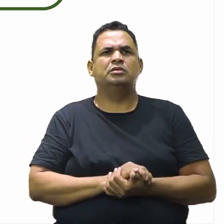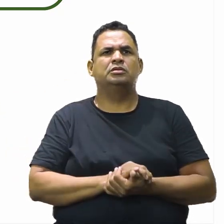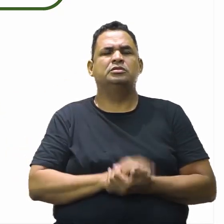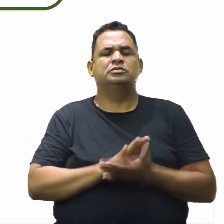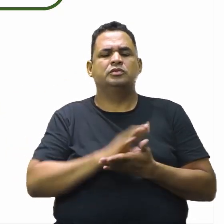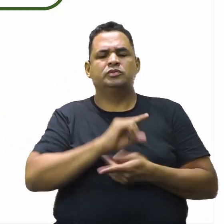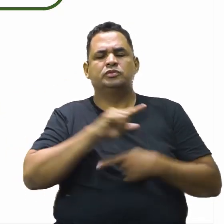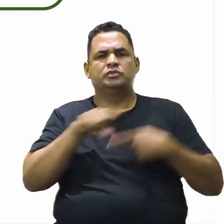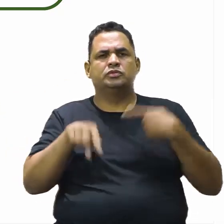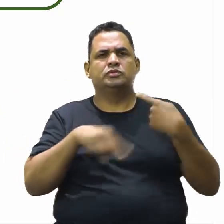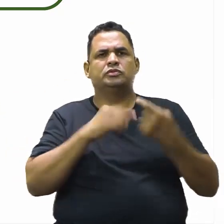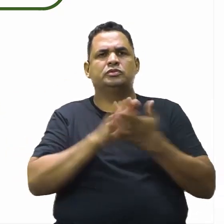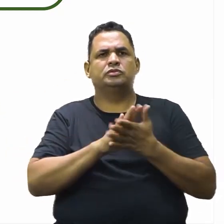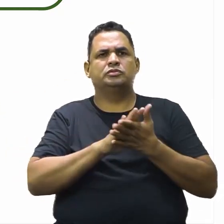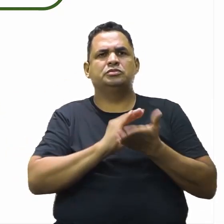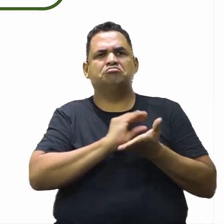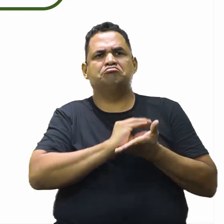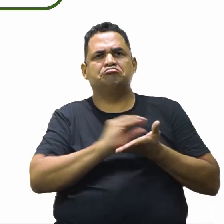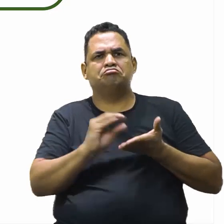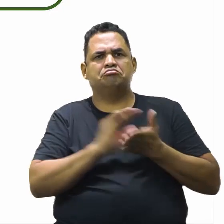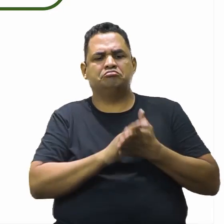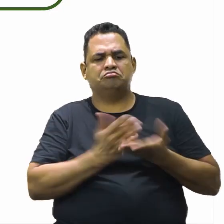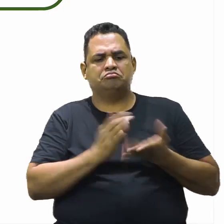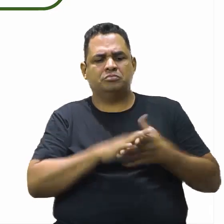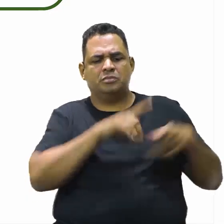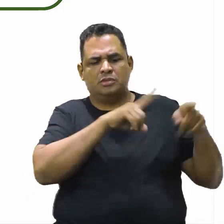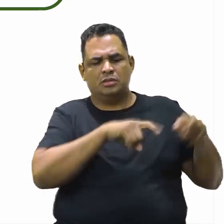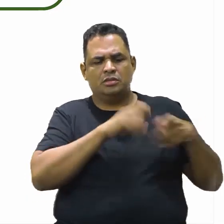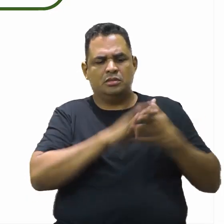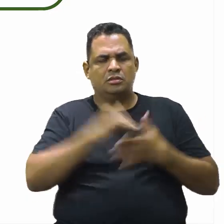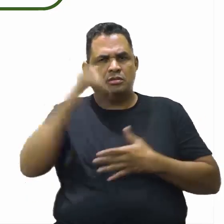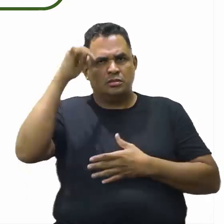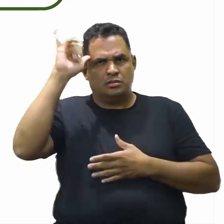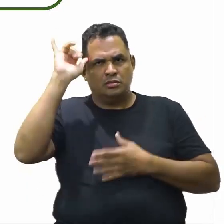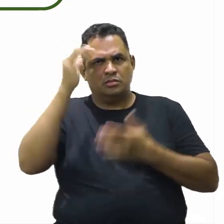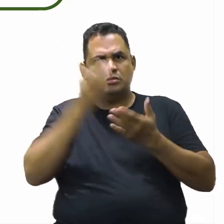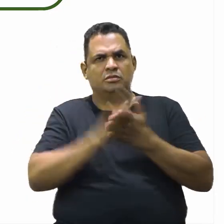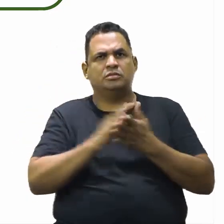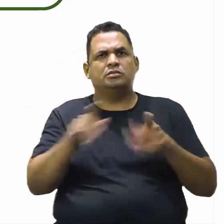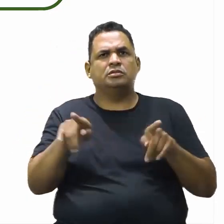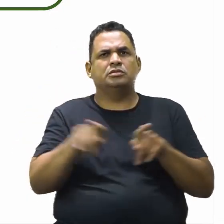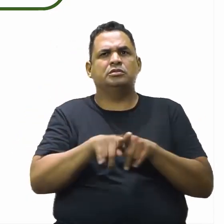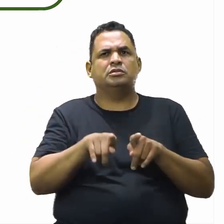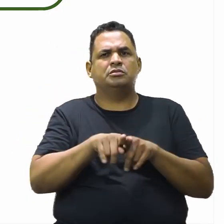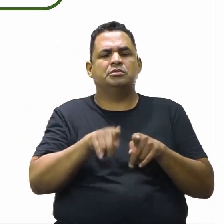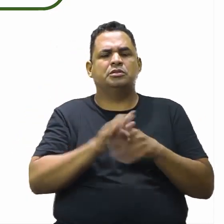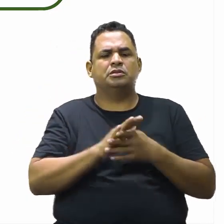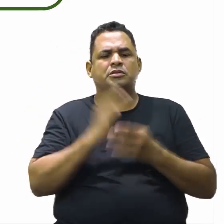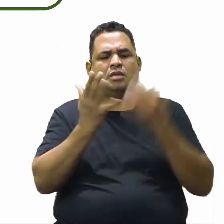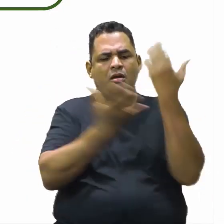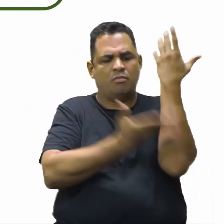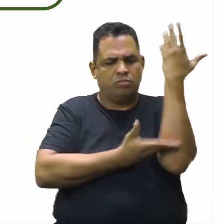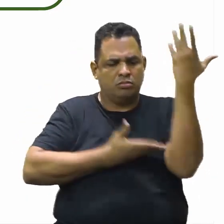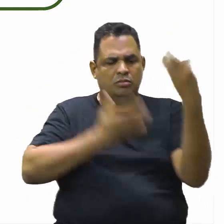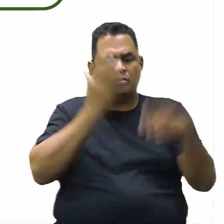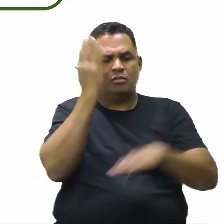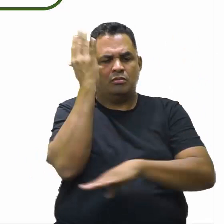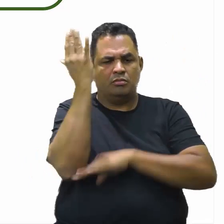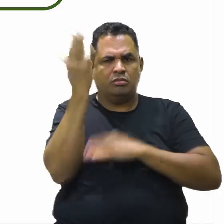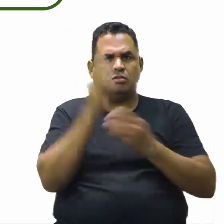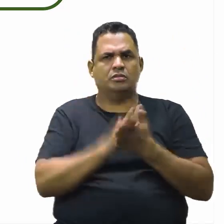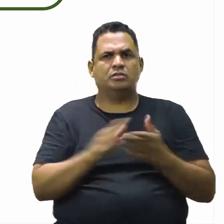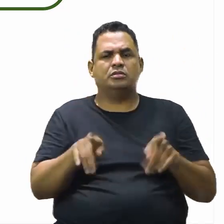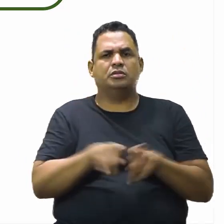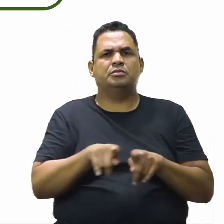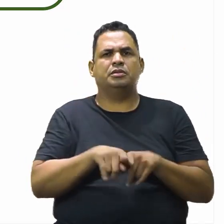o objetivo de investir na agropecuária e na atividade madeireira. Foi aquilo que eu falei para vocês durante a aula, né? A